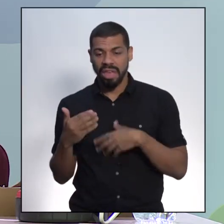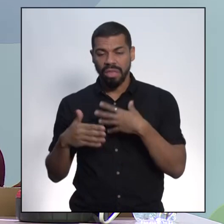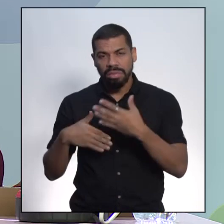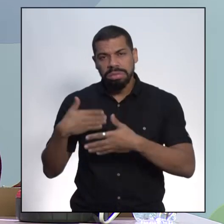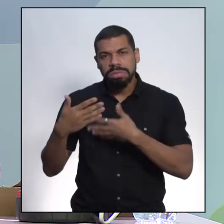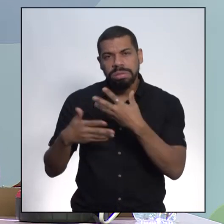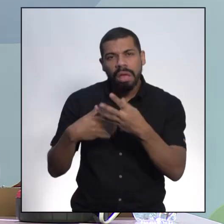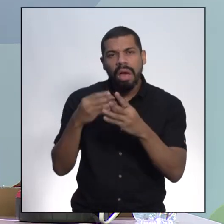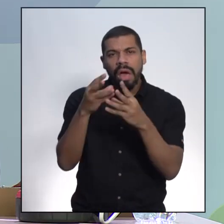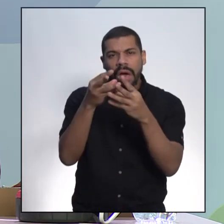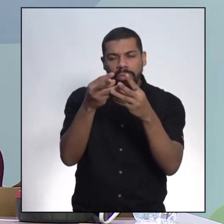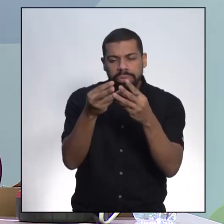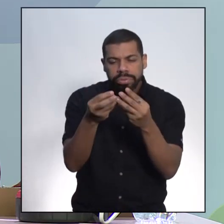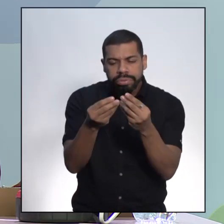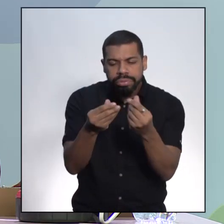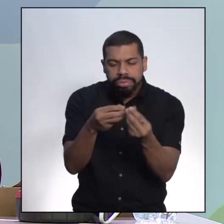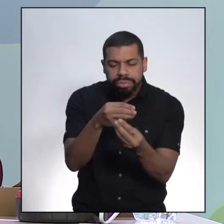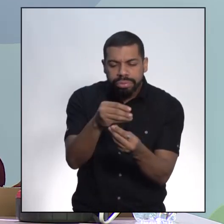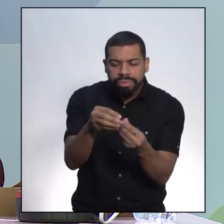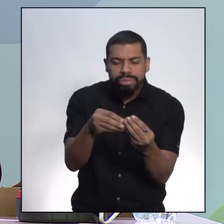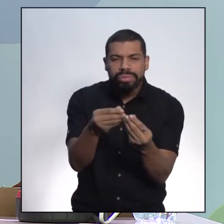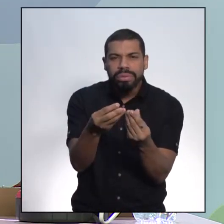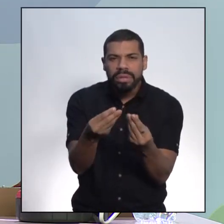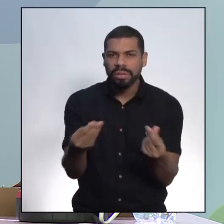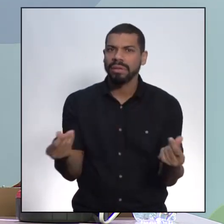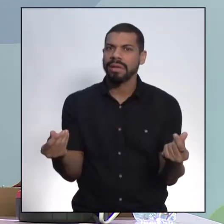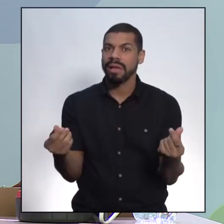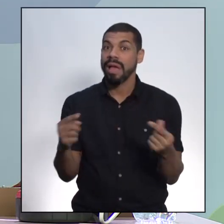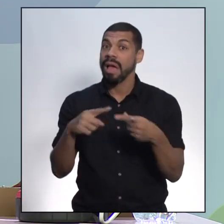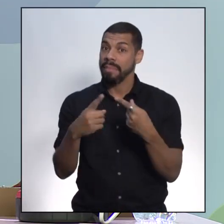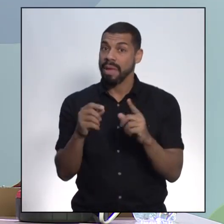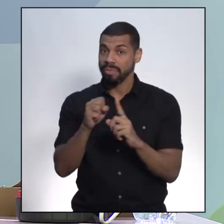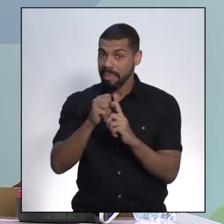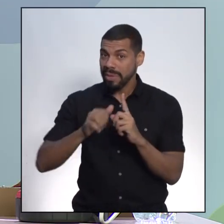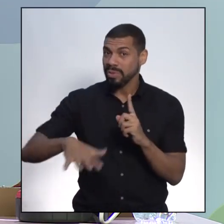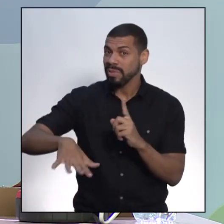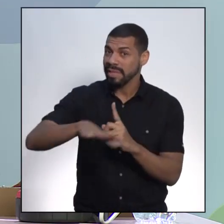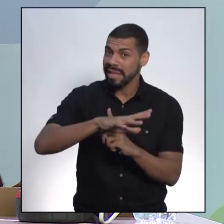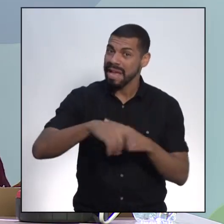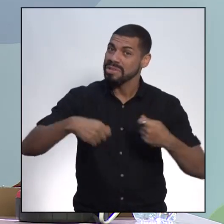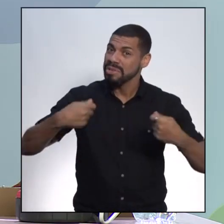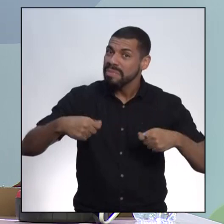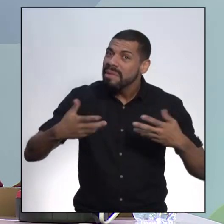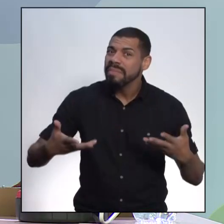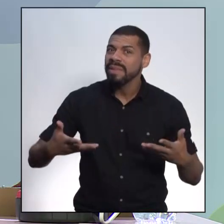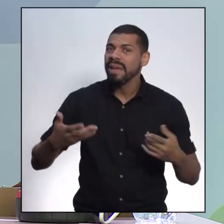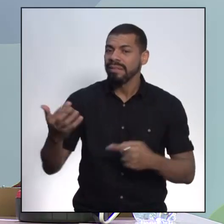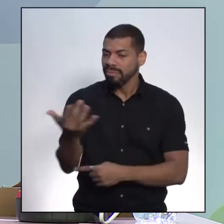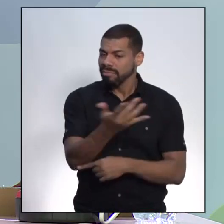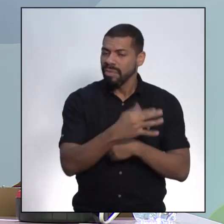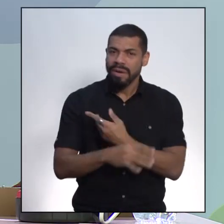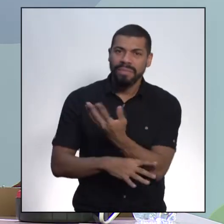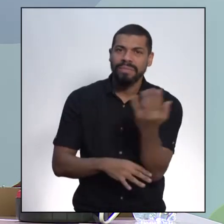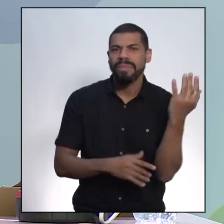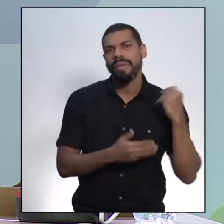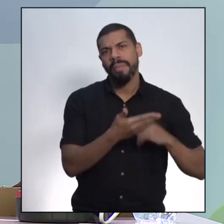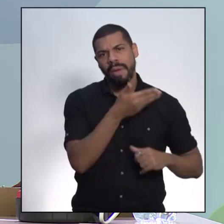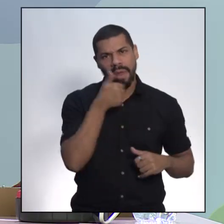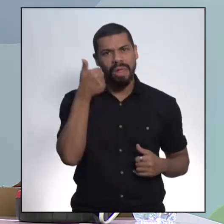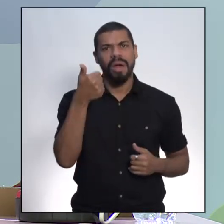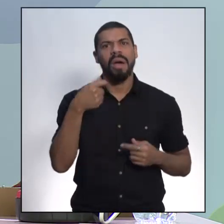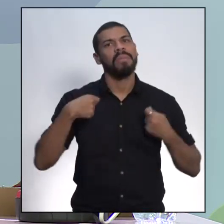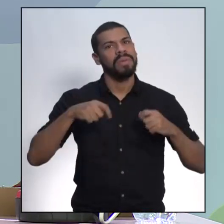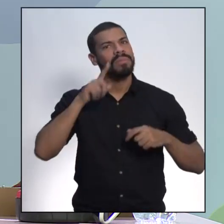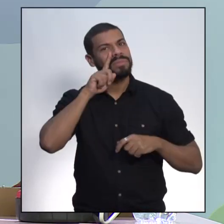né, da decomposição de um produto. É muito tempo. Mas, para uma sociedade que precisa de um meio ambiente melhor, a gente precisa tomar